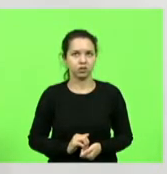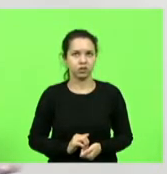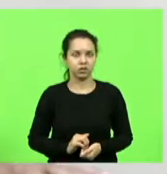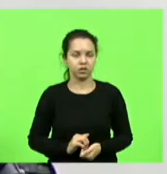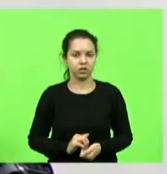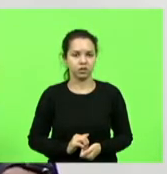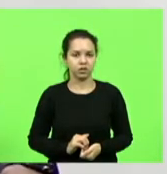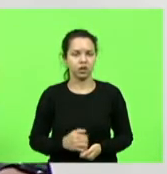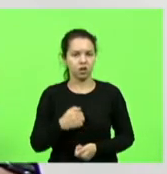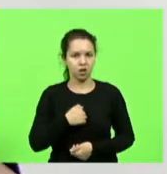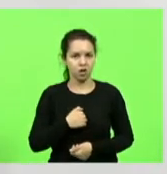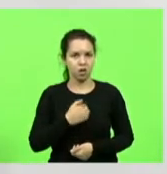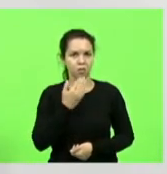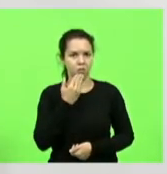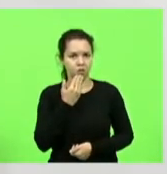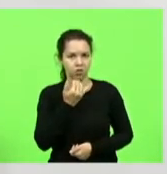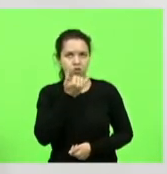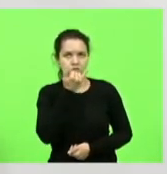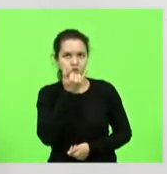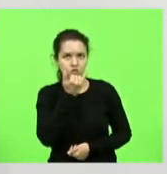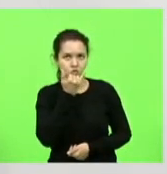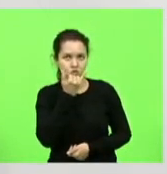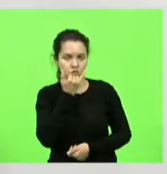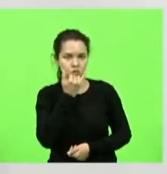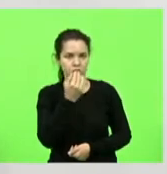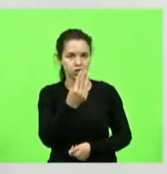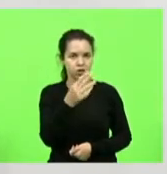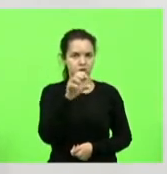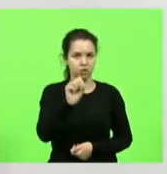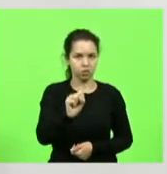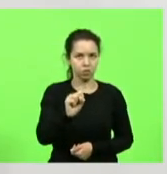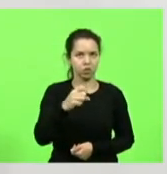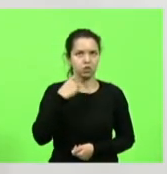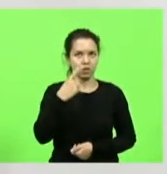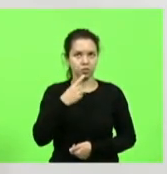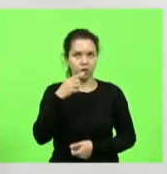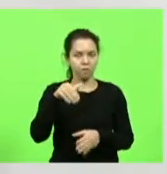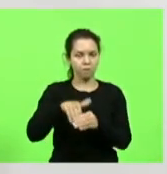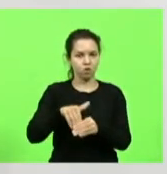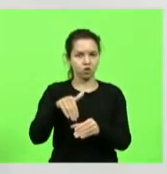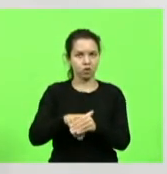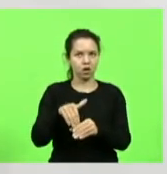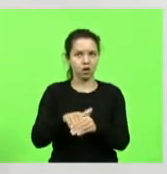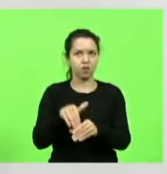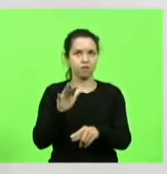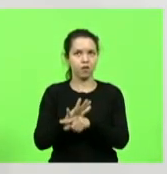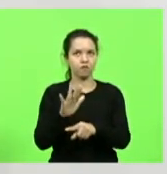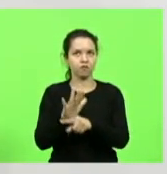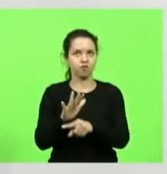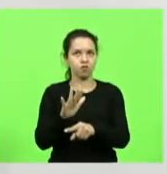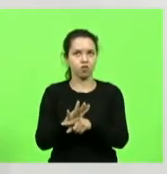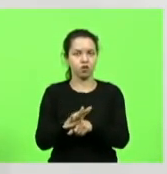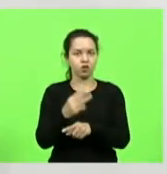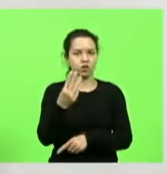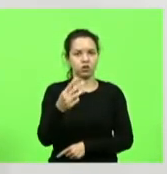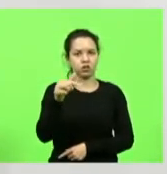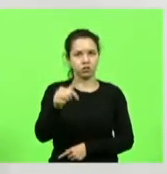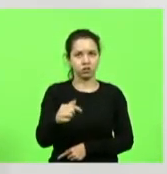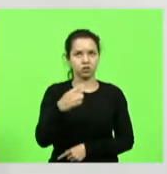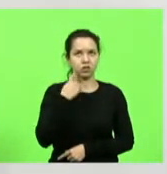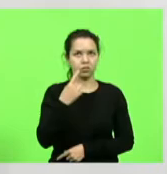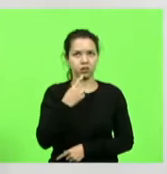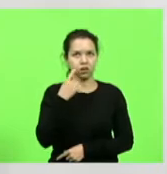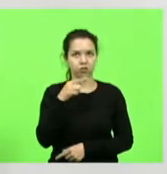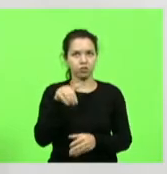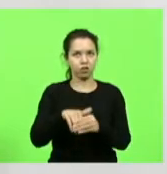Olha, eu peço desculpa para os 38 deputados que votaram a favor, para os 37 deputados que votaram